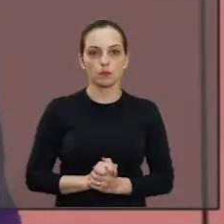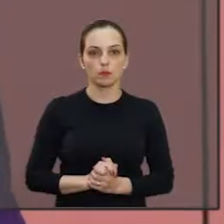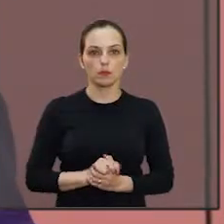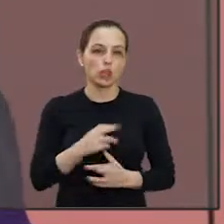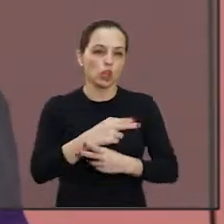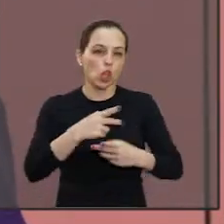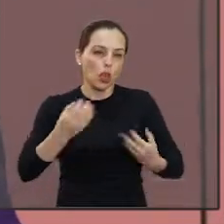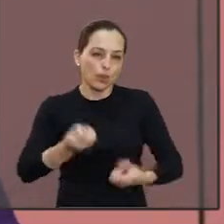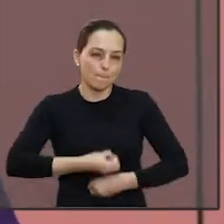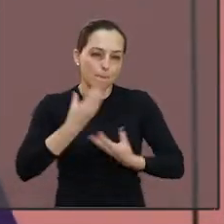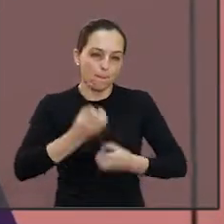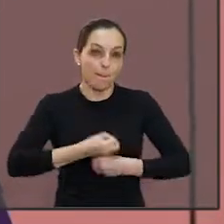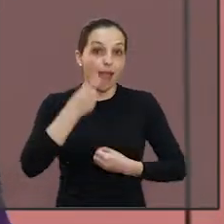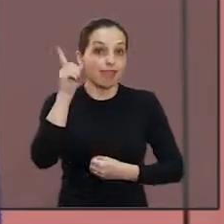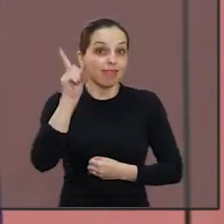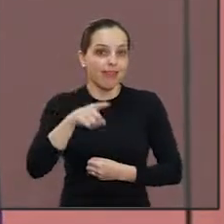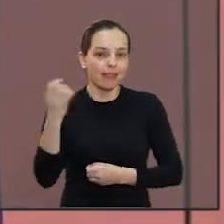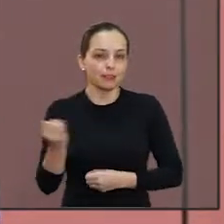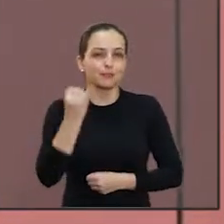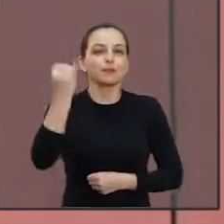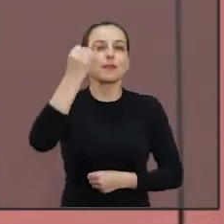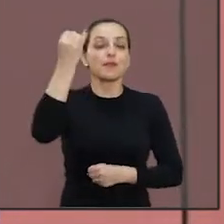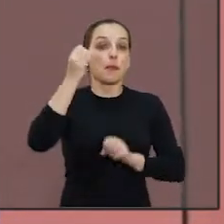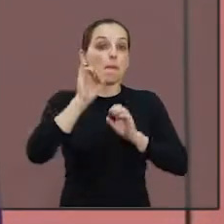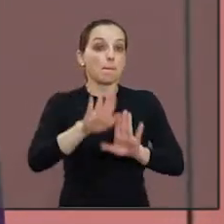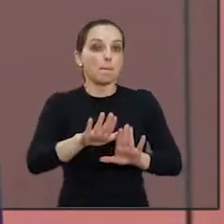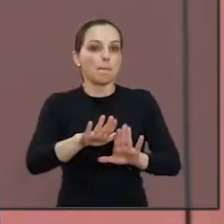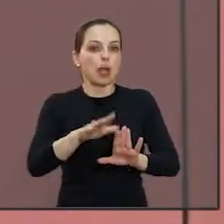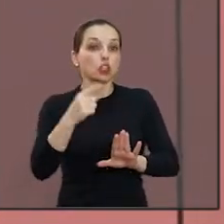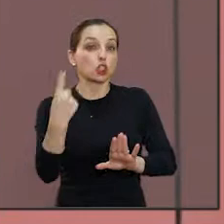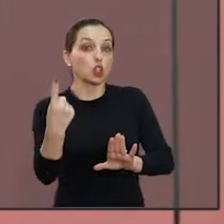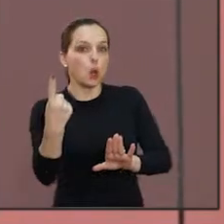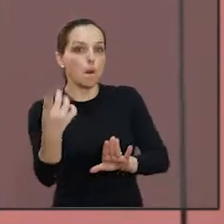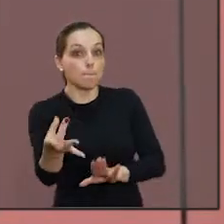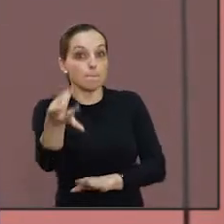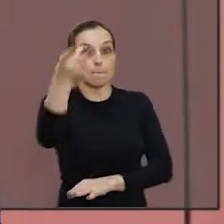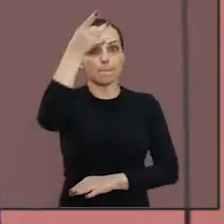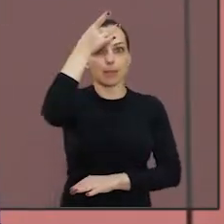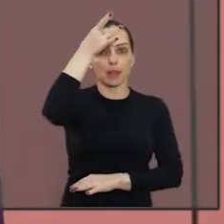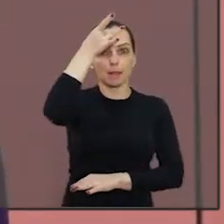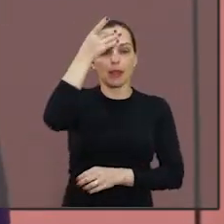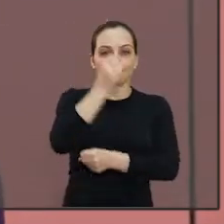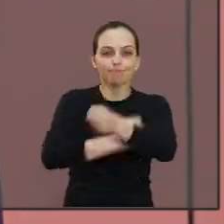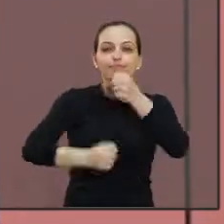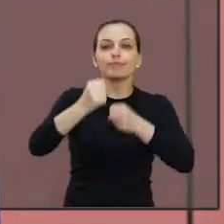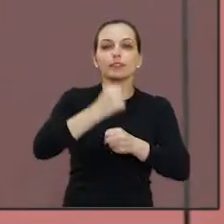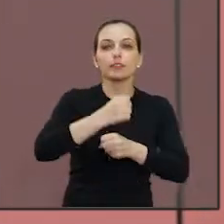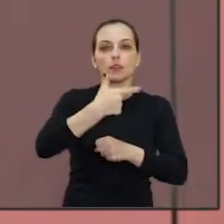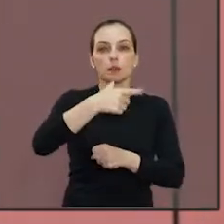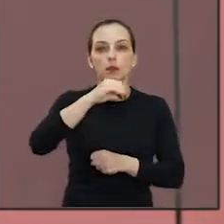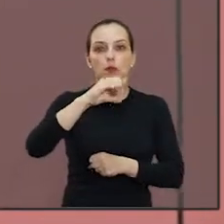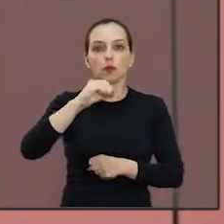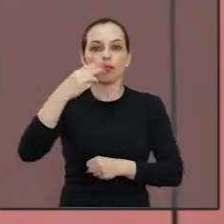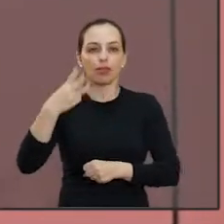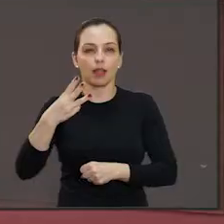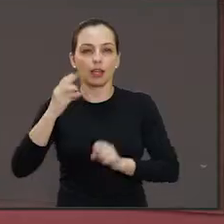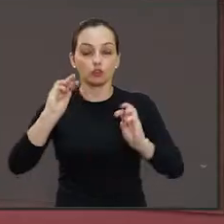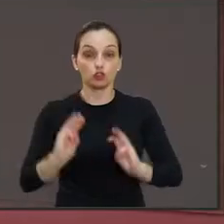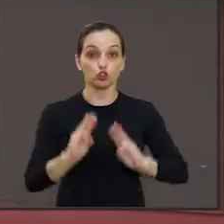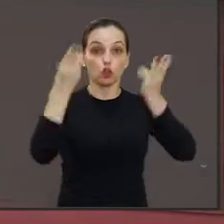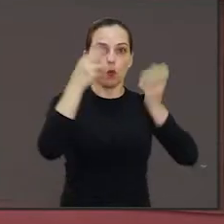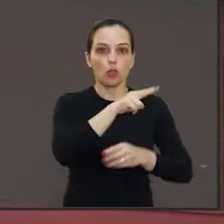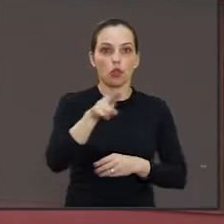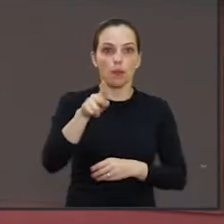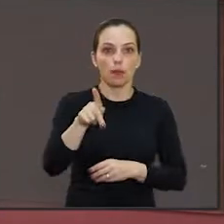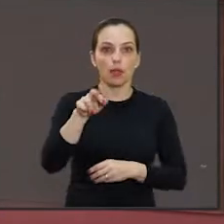Tudo que a gente produz é um filho pra gente, mas pra mim, assim, que toca meu coração foi em 2003,